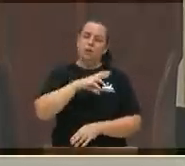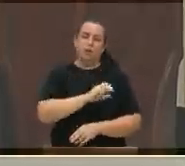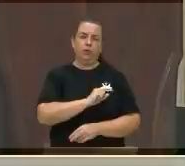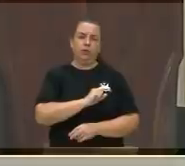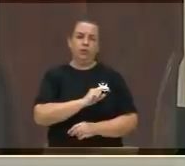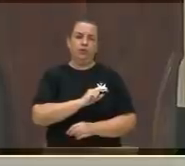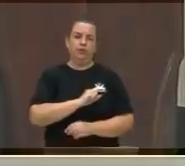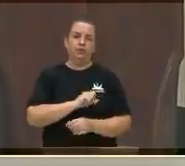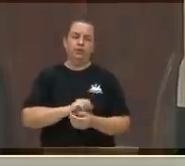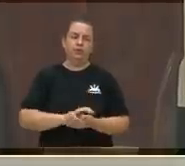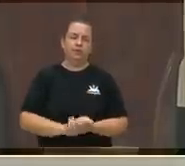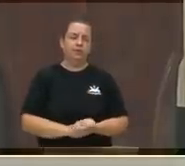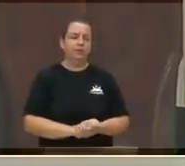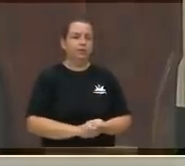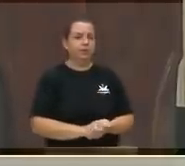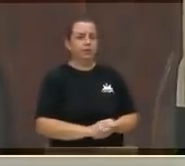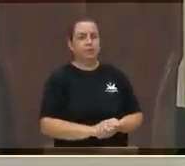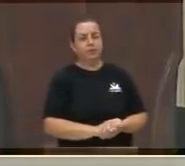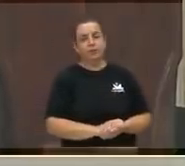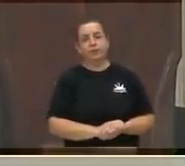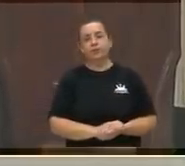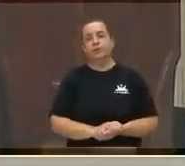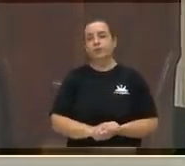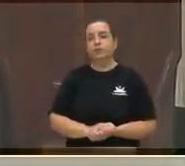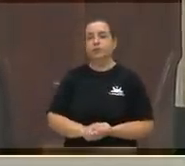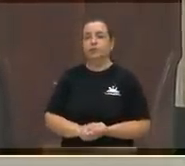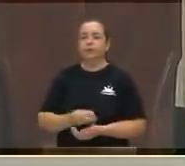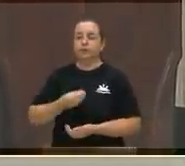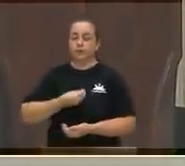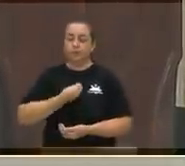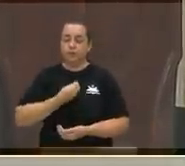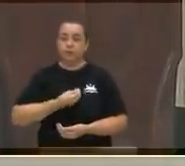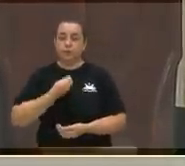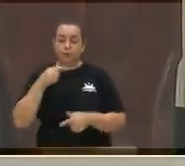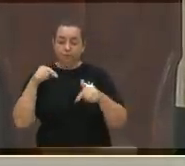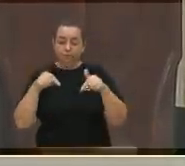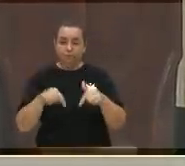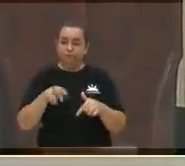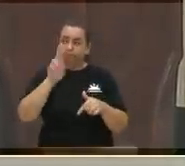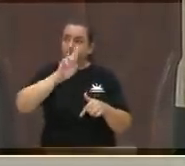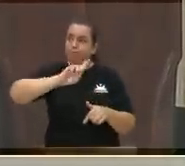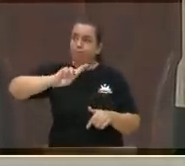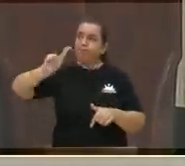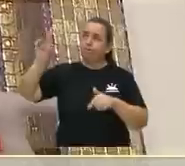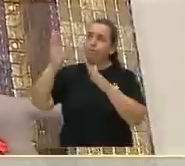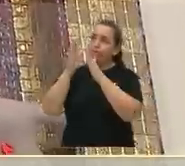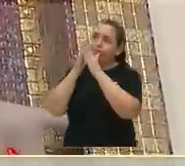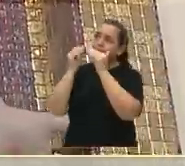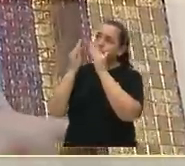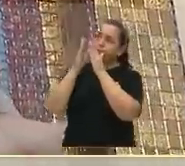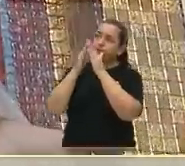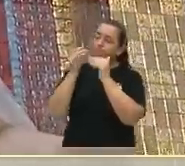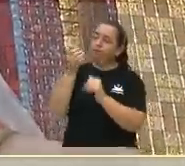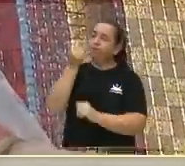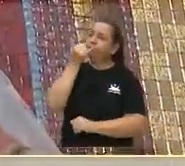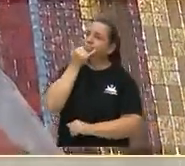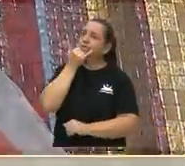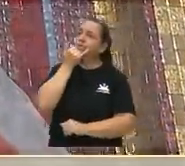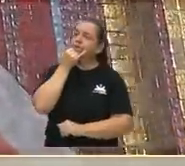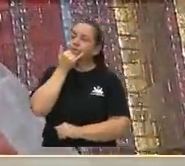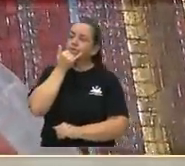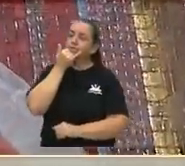eu vim aqui senhor adicionou um